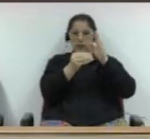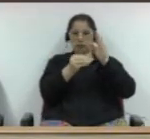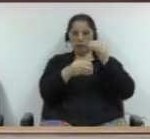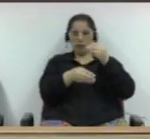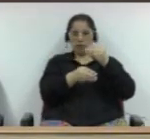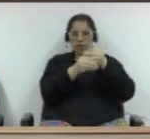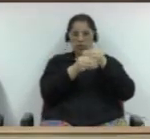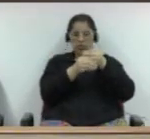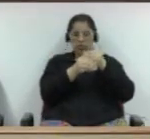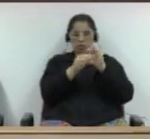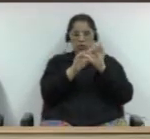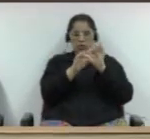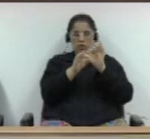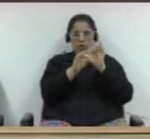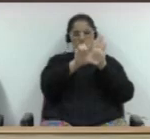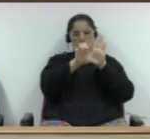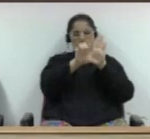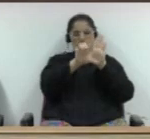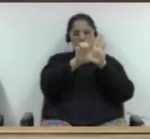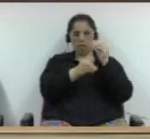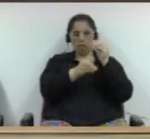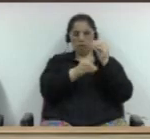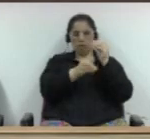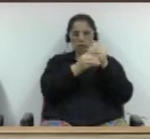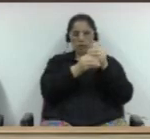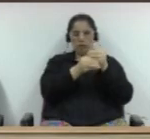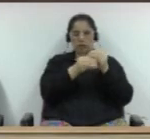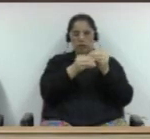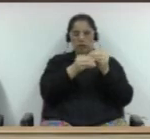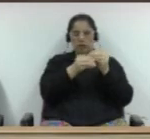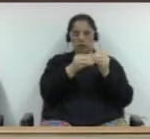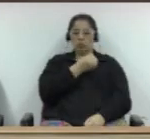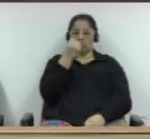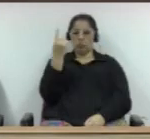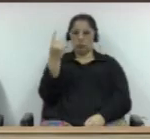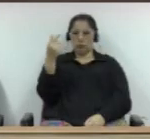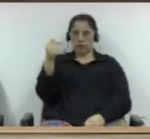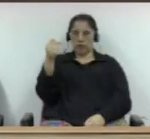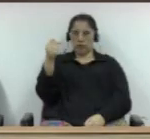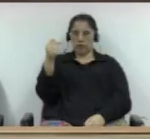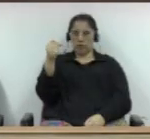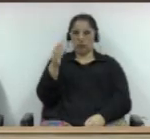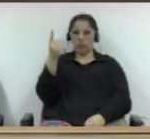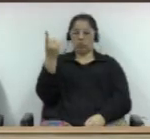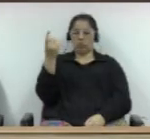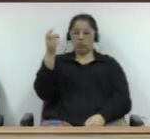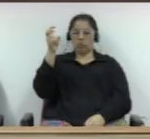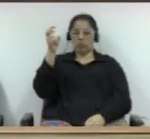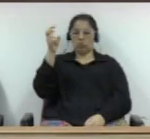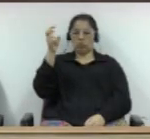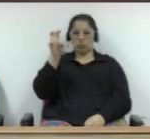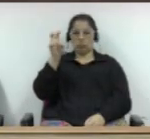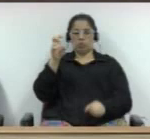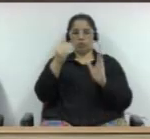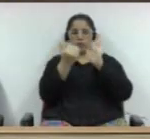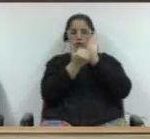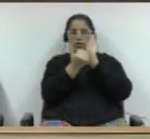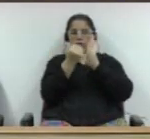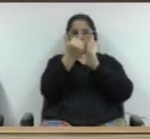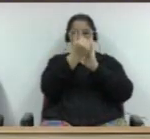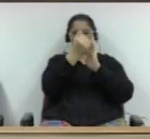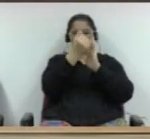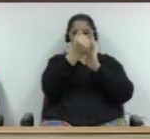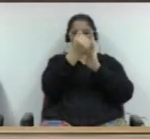lei complementar número 17/2015. Acrescenta artigo no projeto de lei